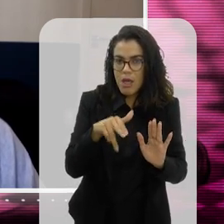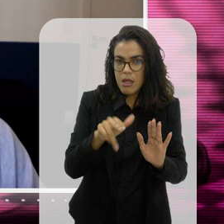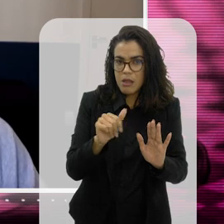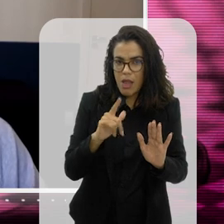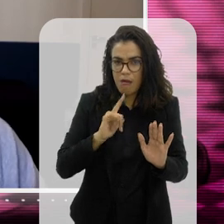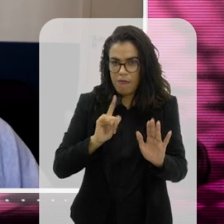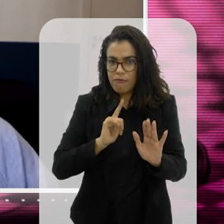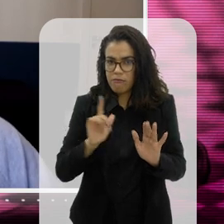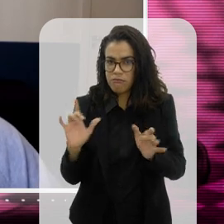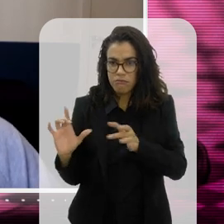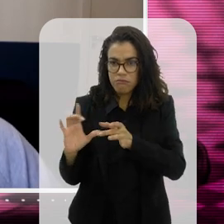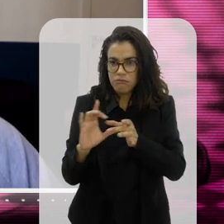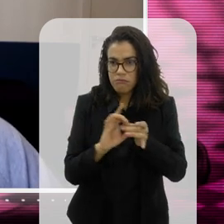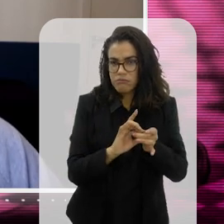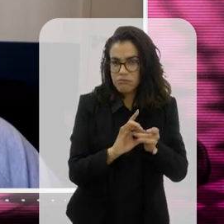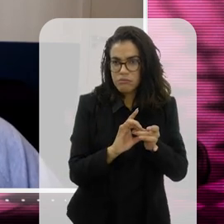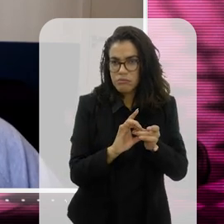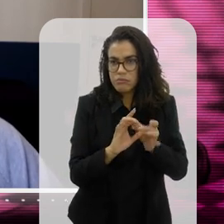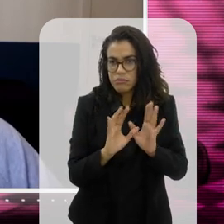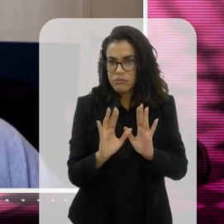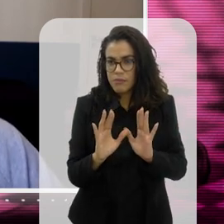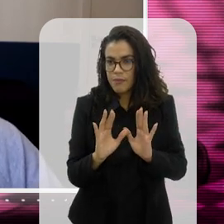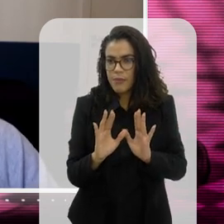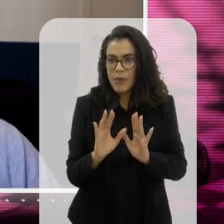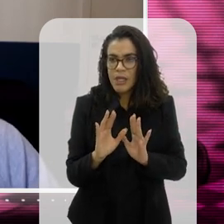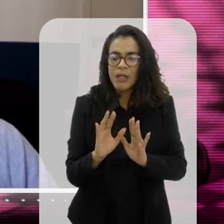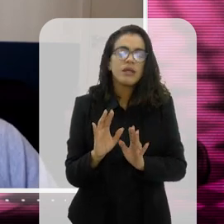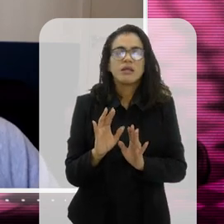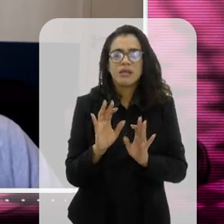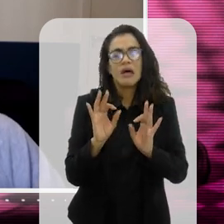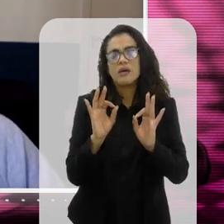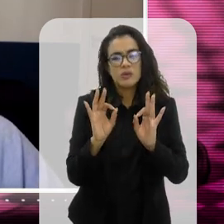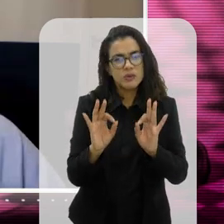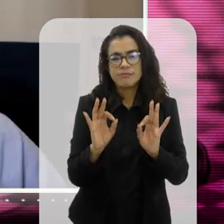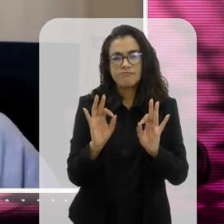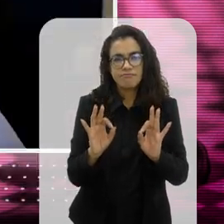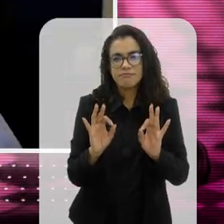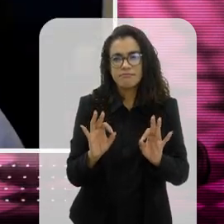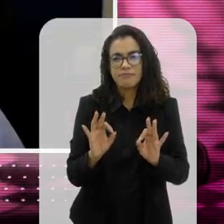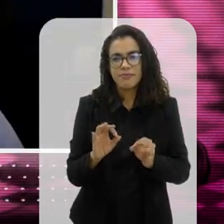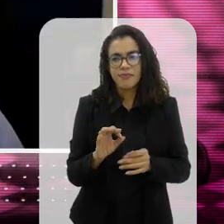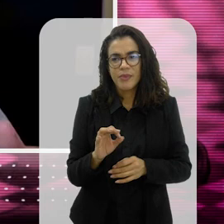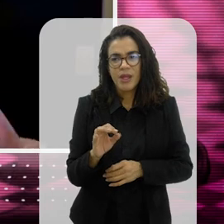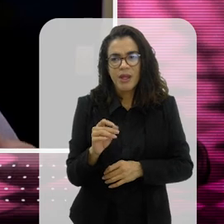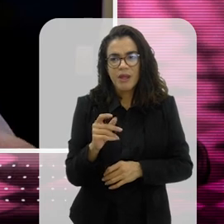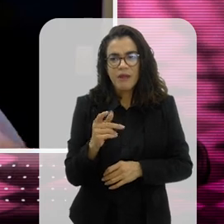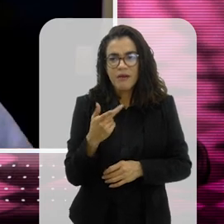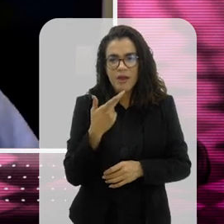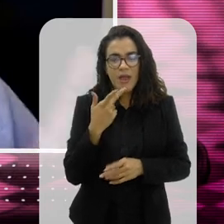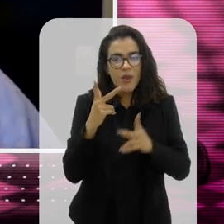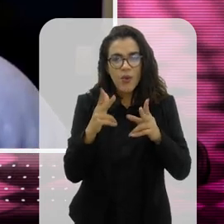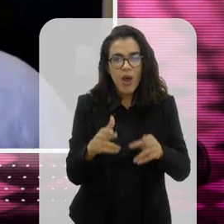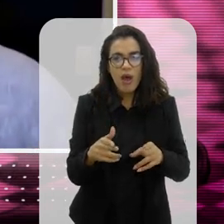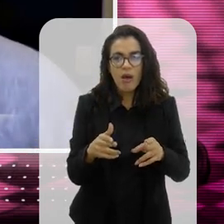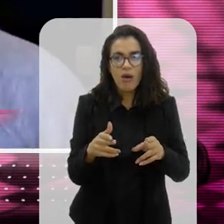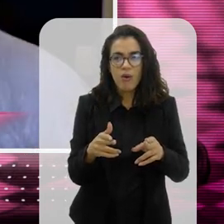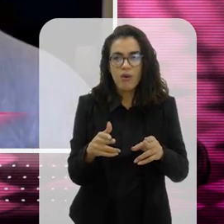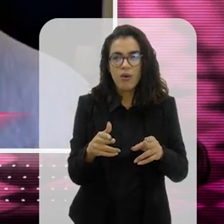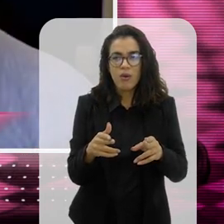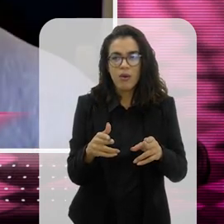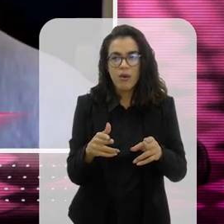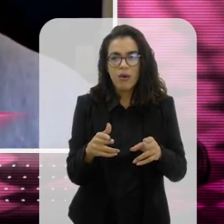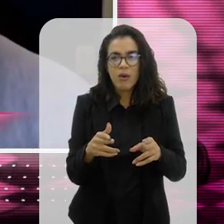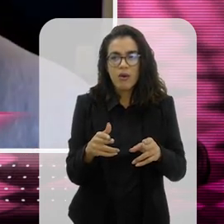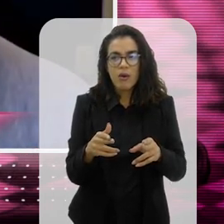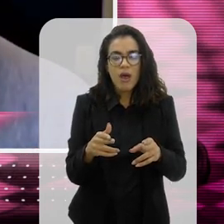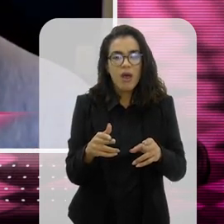Nana. Faz sentido? Ou eu tô. Não, totalmente. Eu amo cuidar dos meus filhos, como a Marina